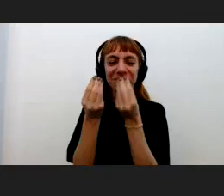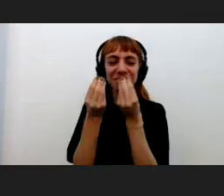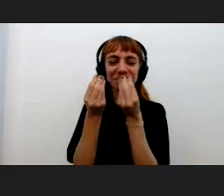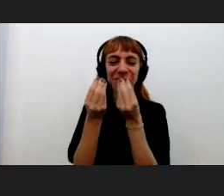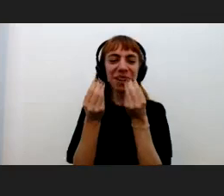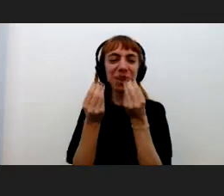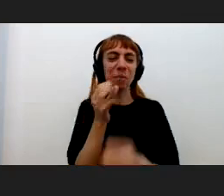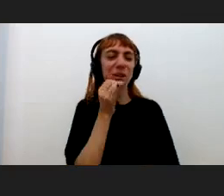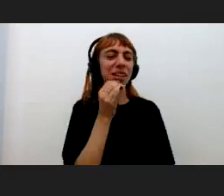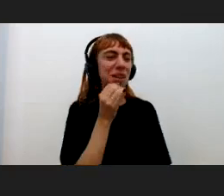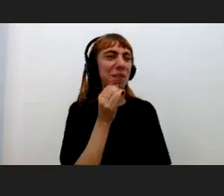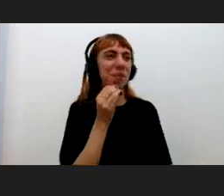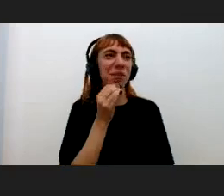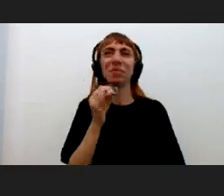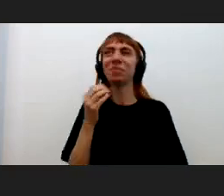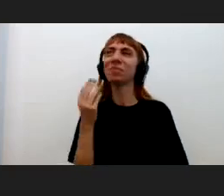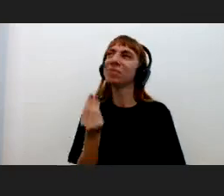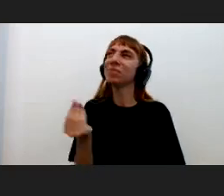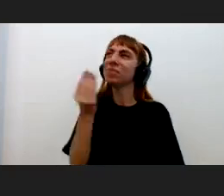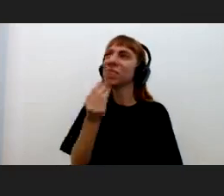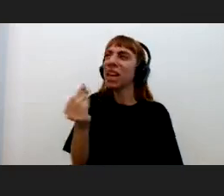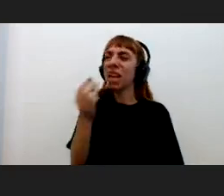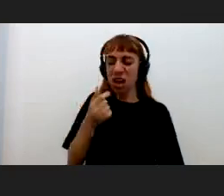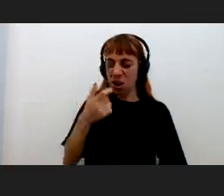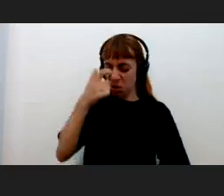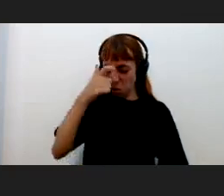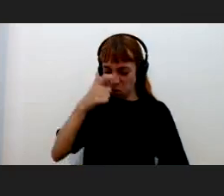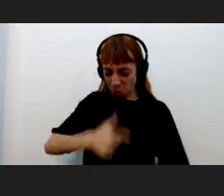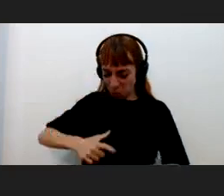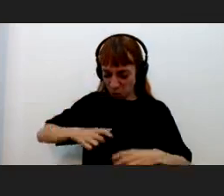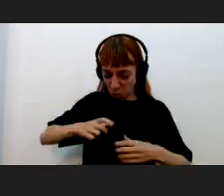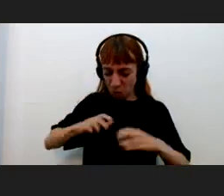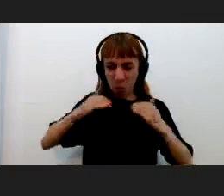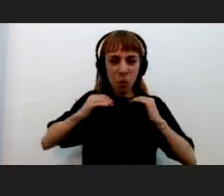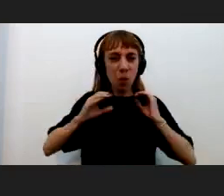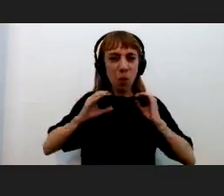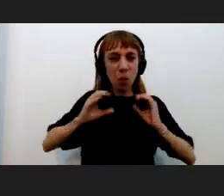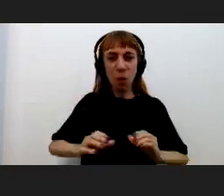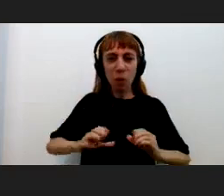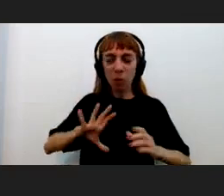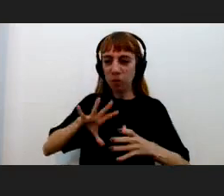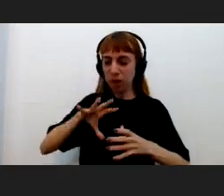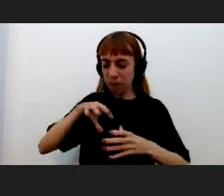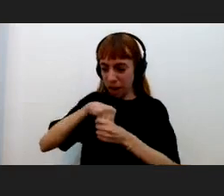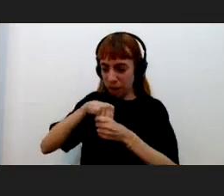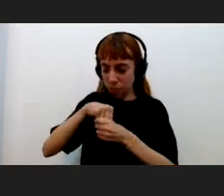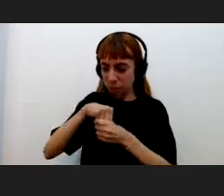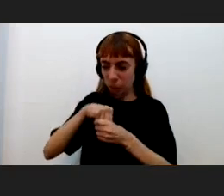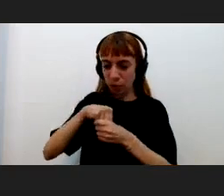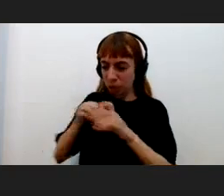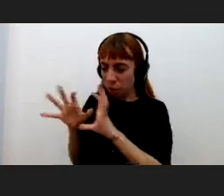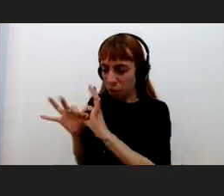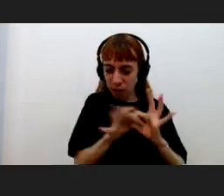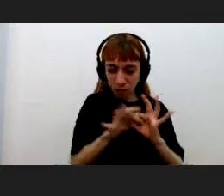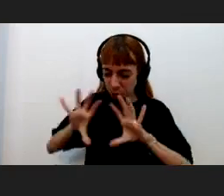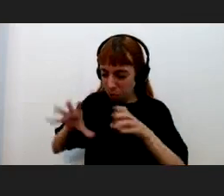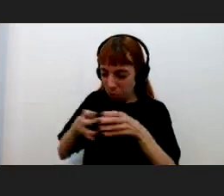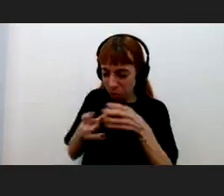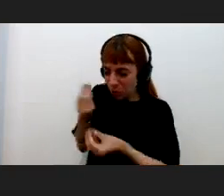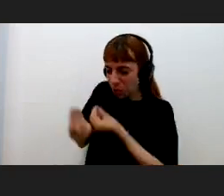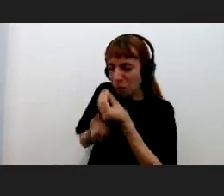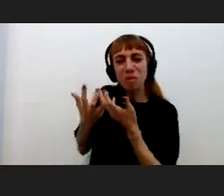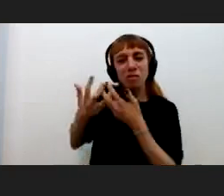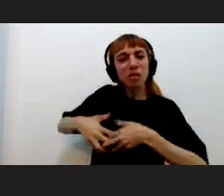coletivo? E aí uma dúvida que sempre surge nos contextos em que eu me insiro. Será que todo mundo precisa